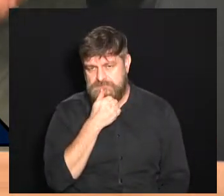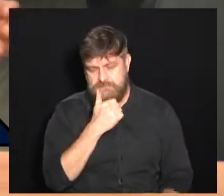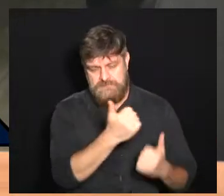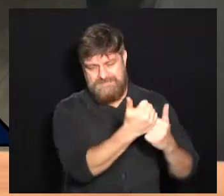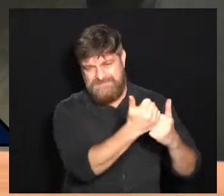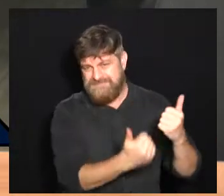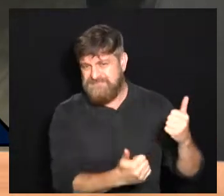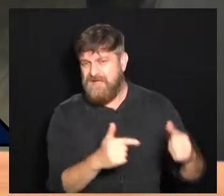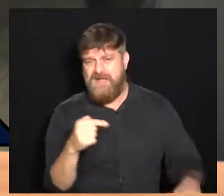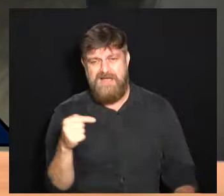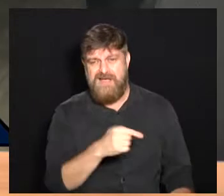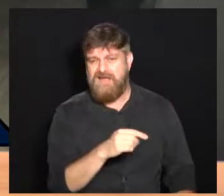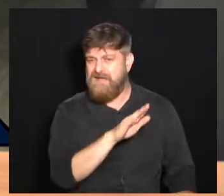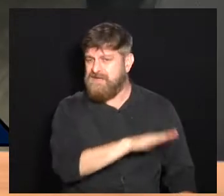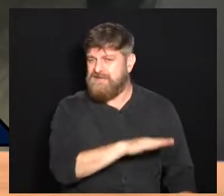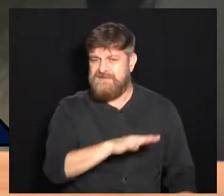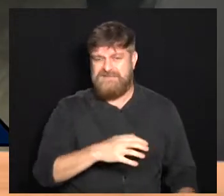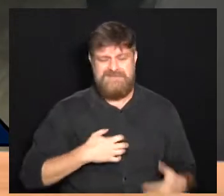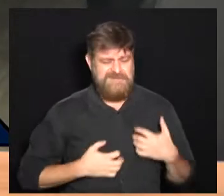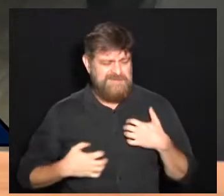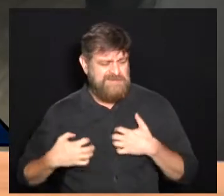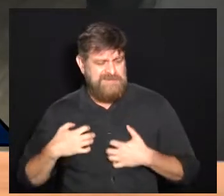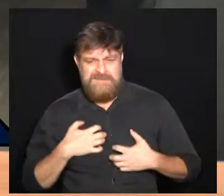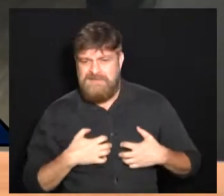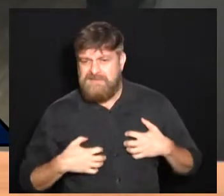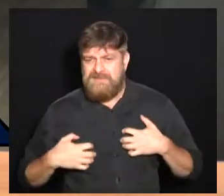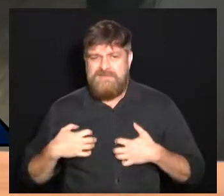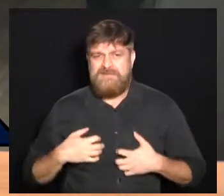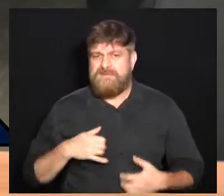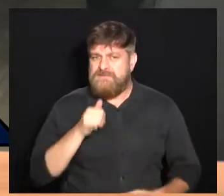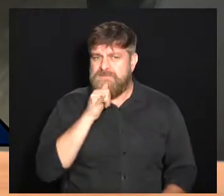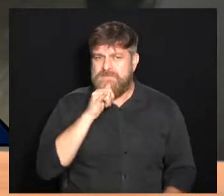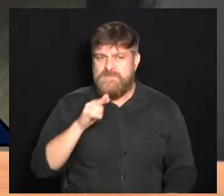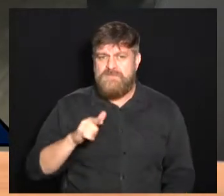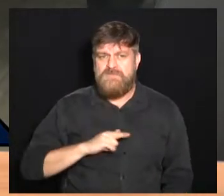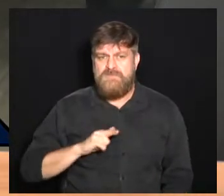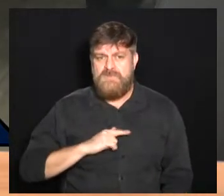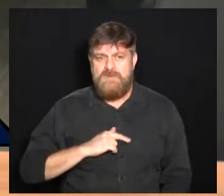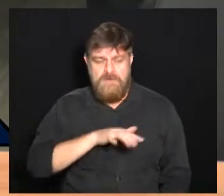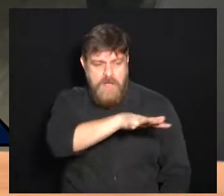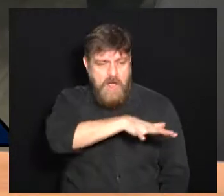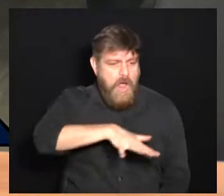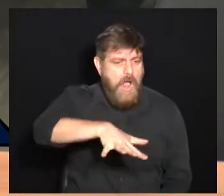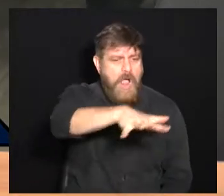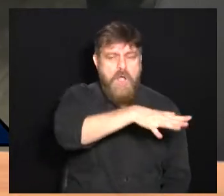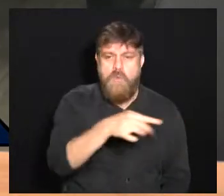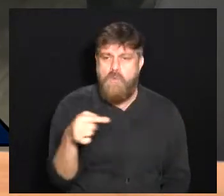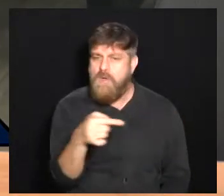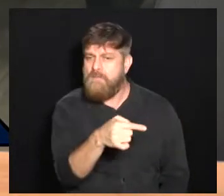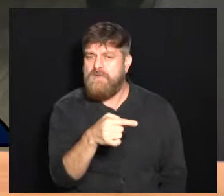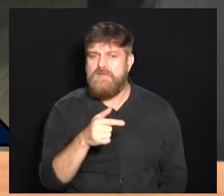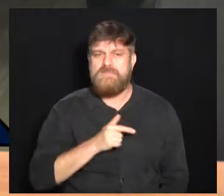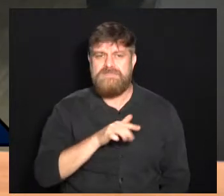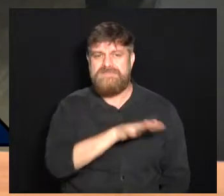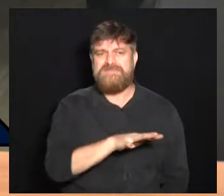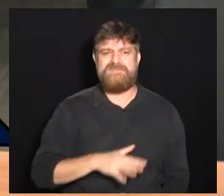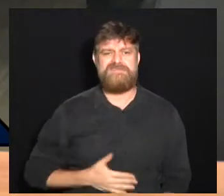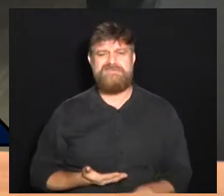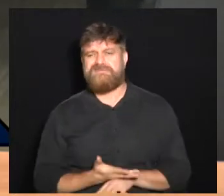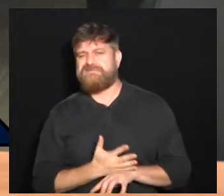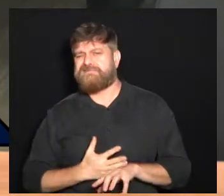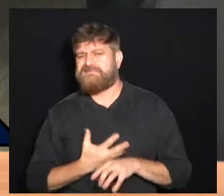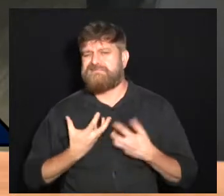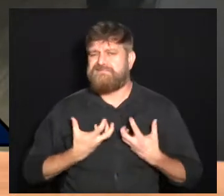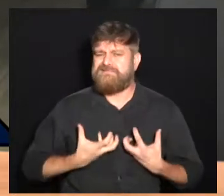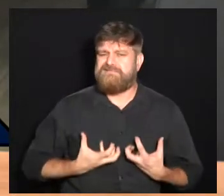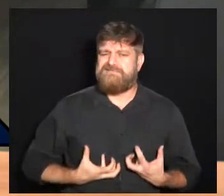relatando que as crianças não estão ficando bem, falaram comigo até de, por exemplo, mudanças no ambiente que tem provocado desconforto, estresse,